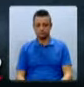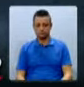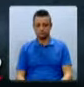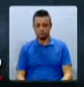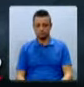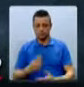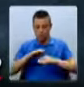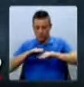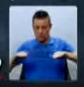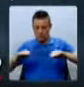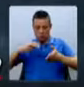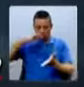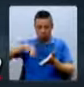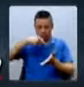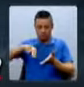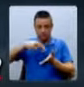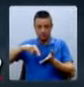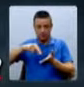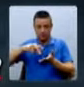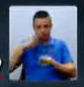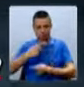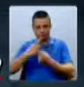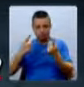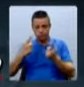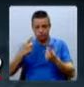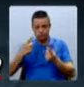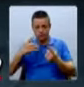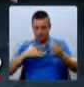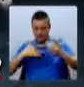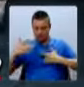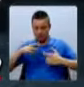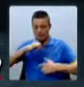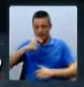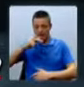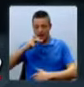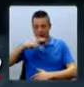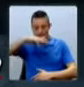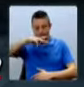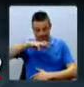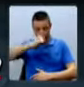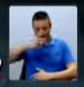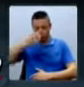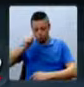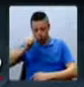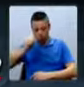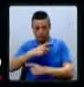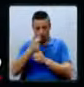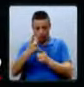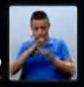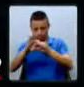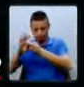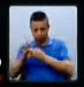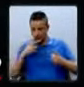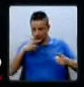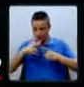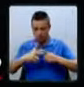No palco, o espetáculo Nostos, que André Mesquita criou como encomenda do Teatro Maria Matos, em Lisboa, em coprodução com o Festival Guidance. A estreia